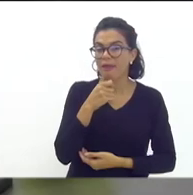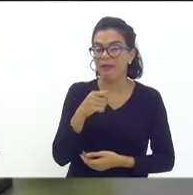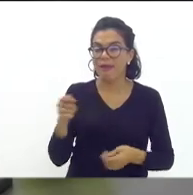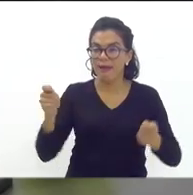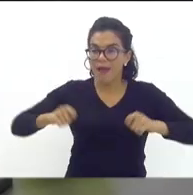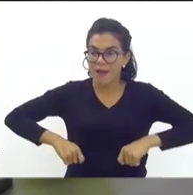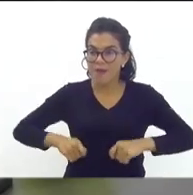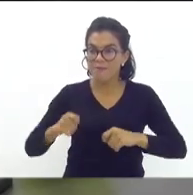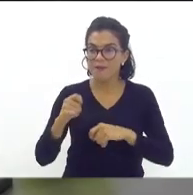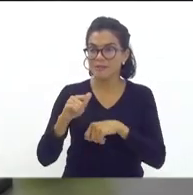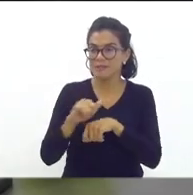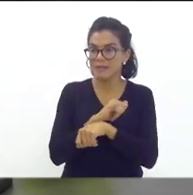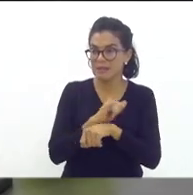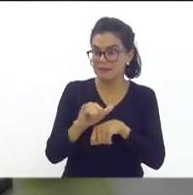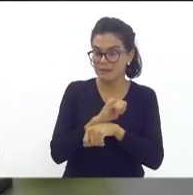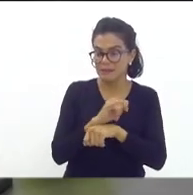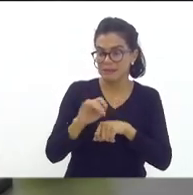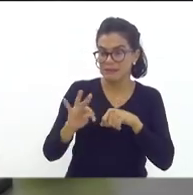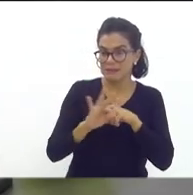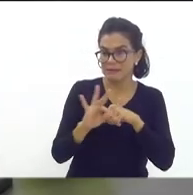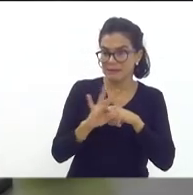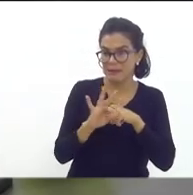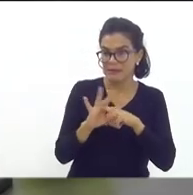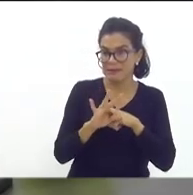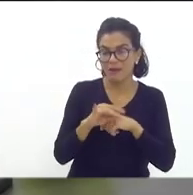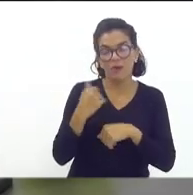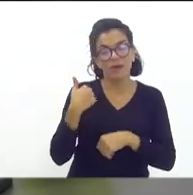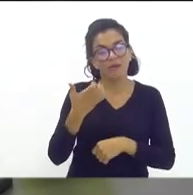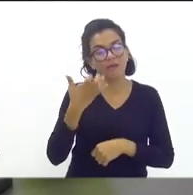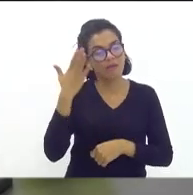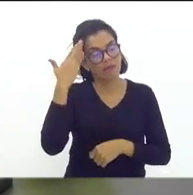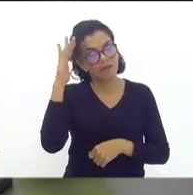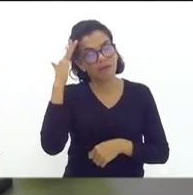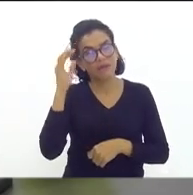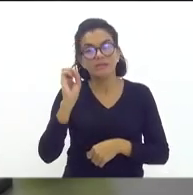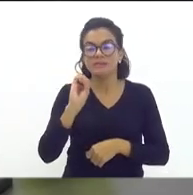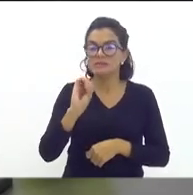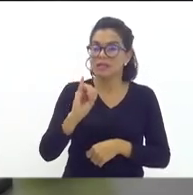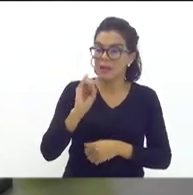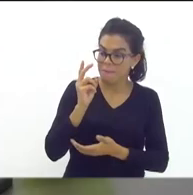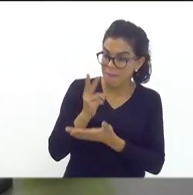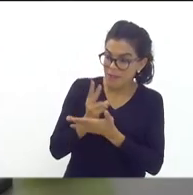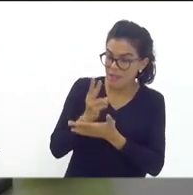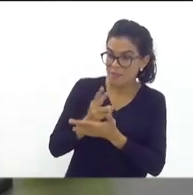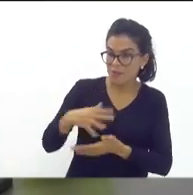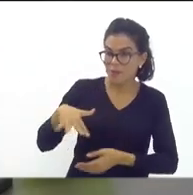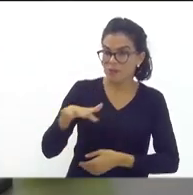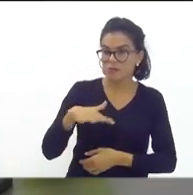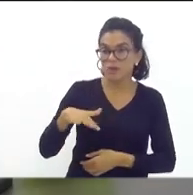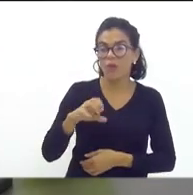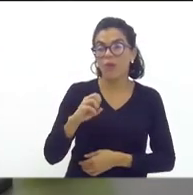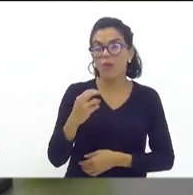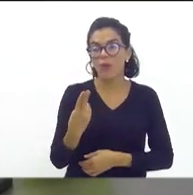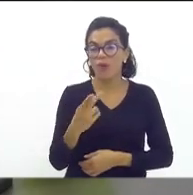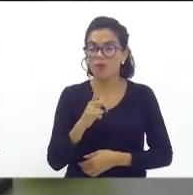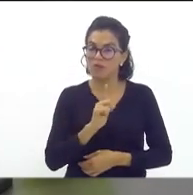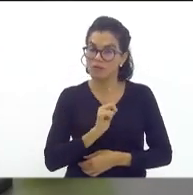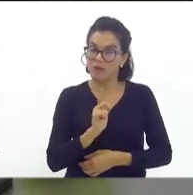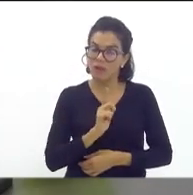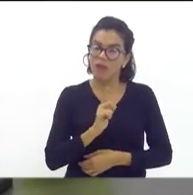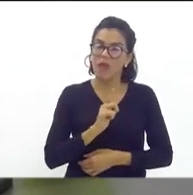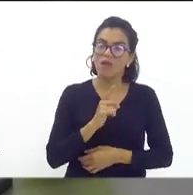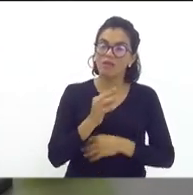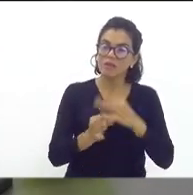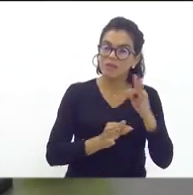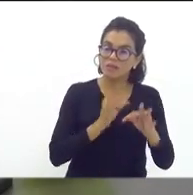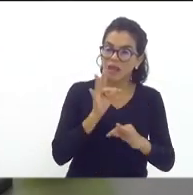a gente quer entender se isso é é vale para qualquer usuário naquelas mesmas condições ou tá vendo algum tipo de tratamento